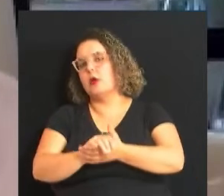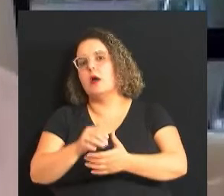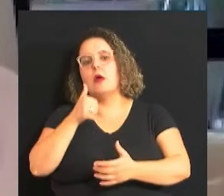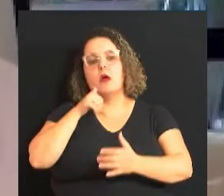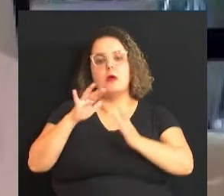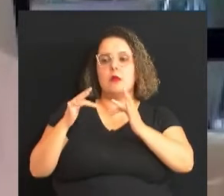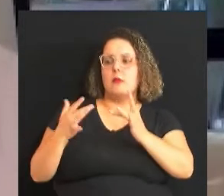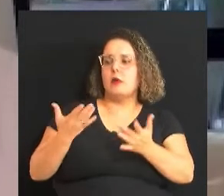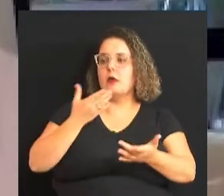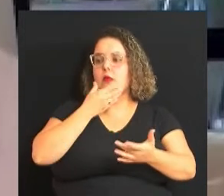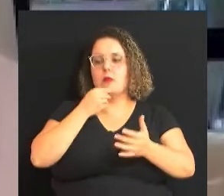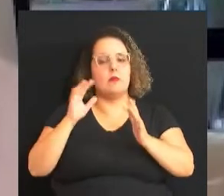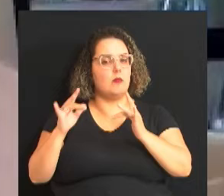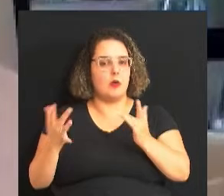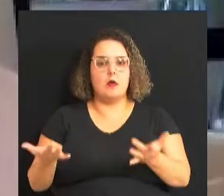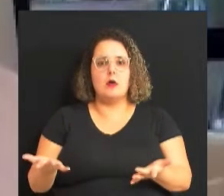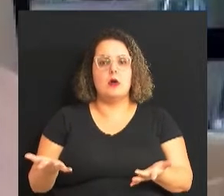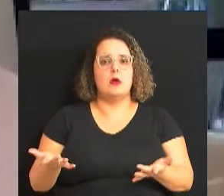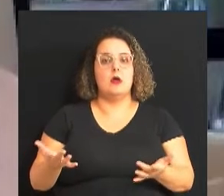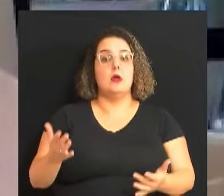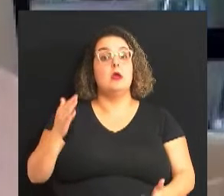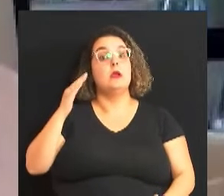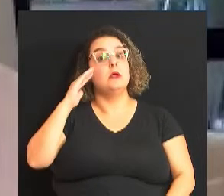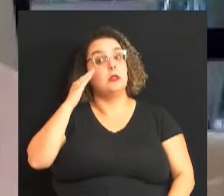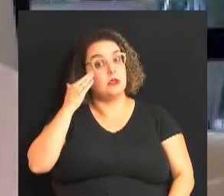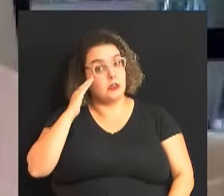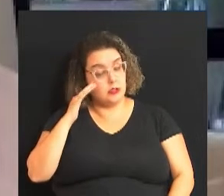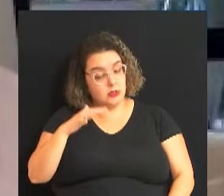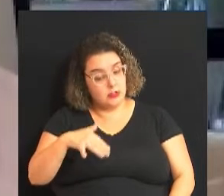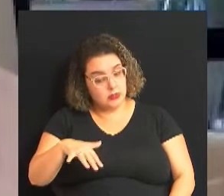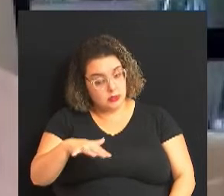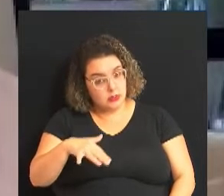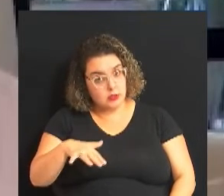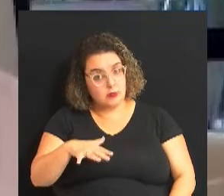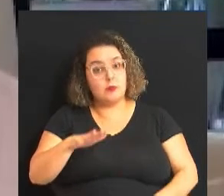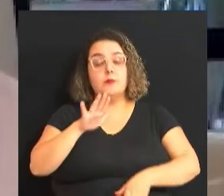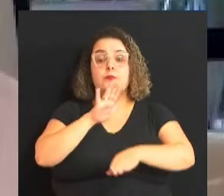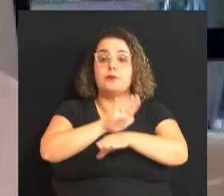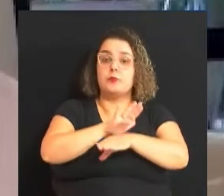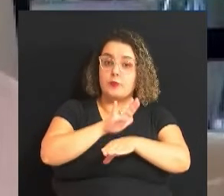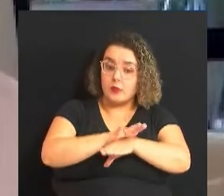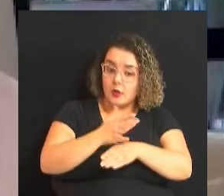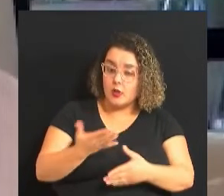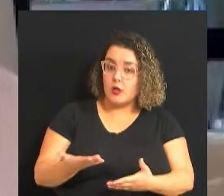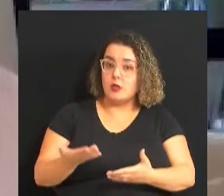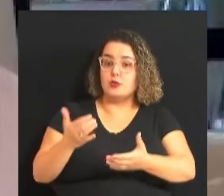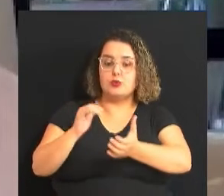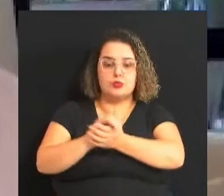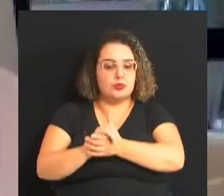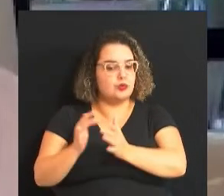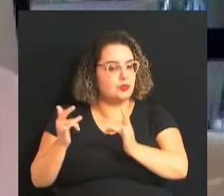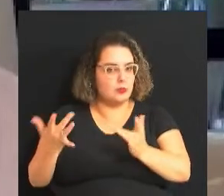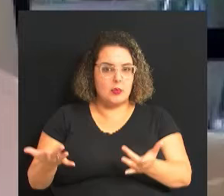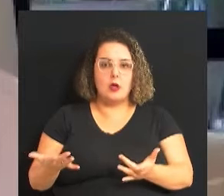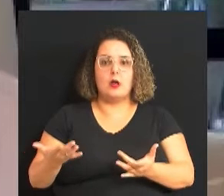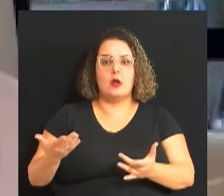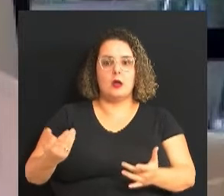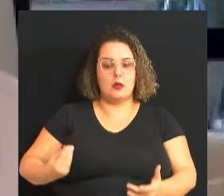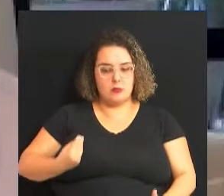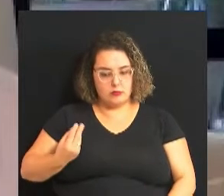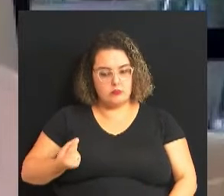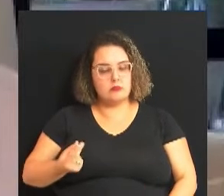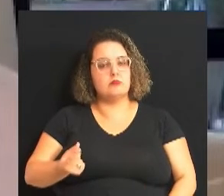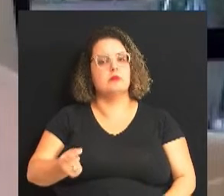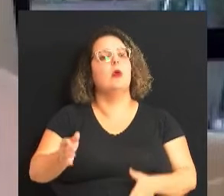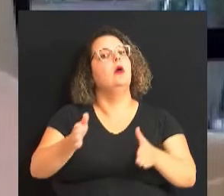companheiro entenda aquela situação e ajude o seu companheiro portador de estoma a passar por aqueles